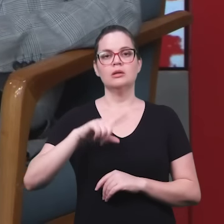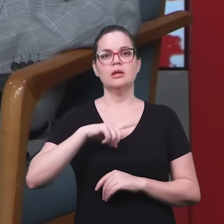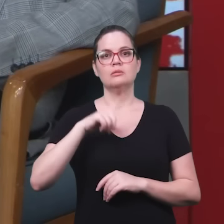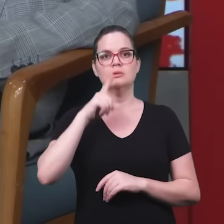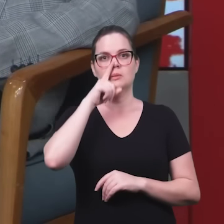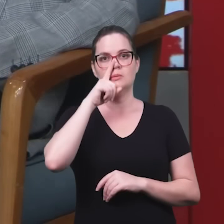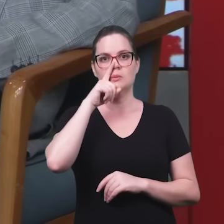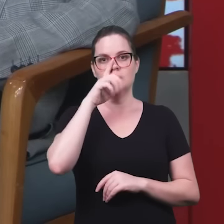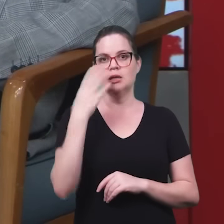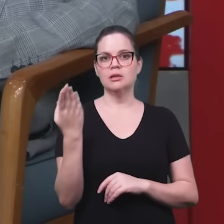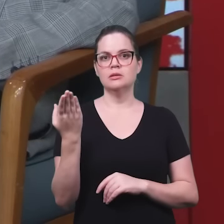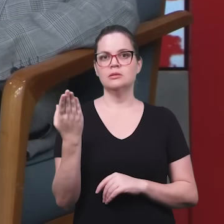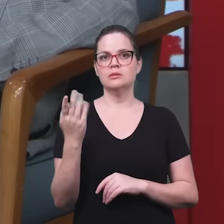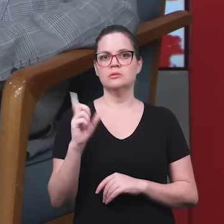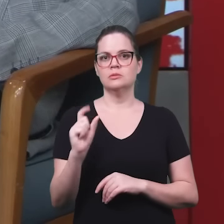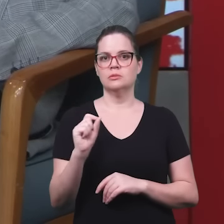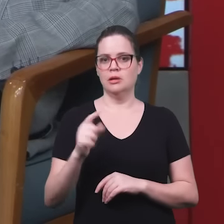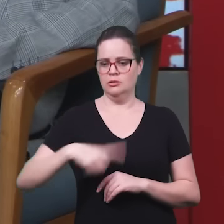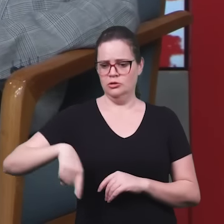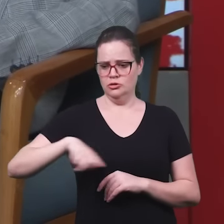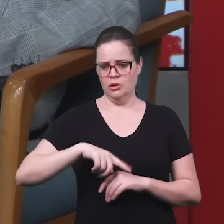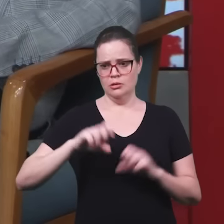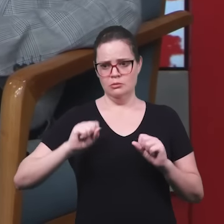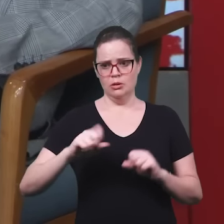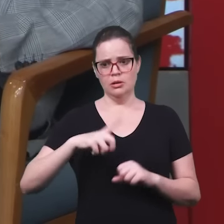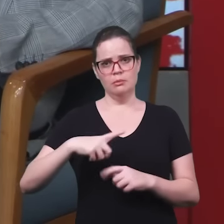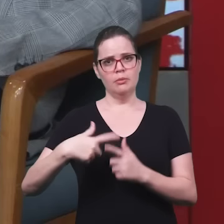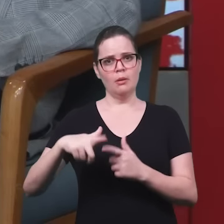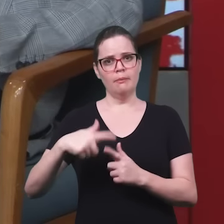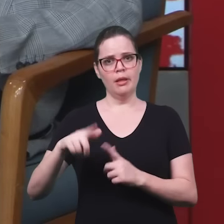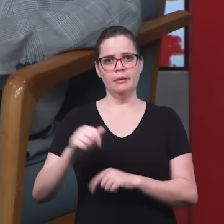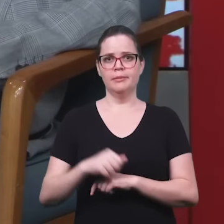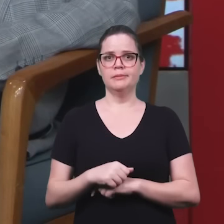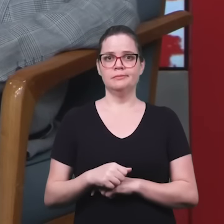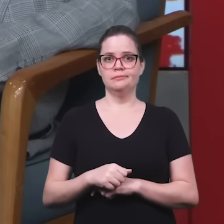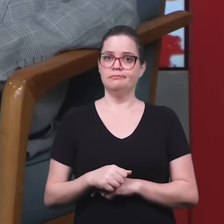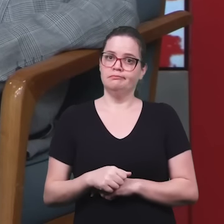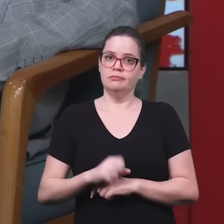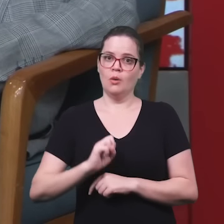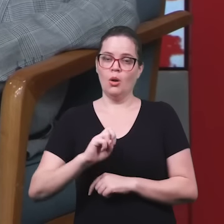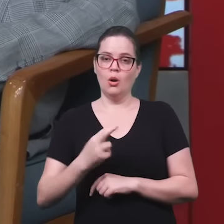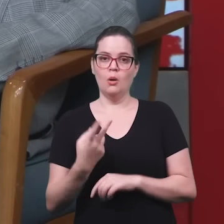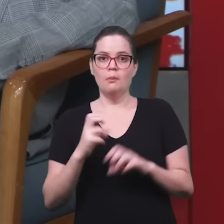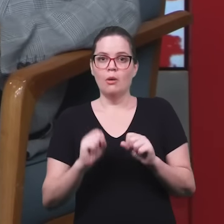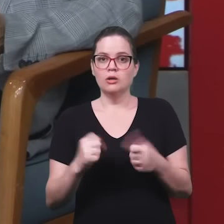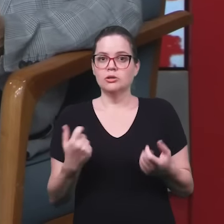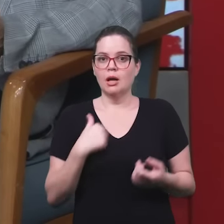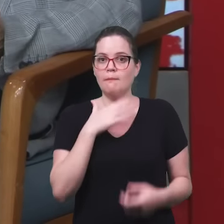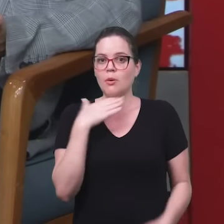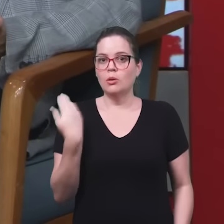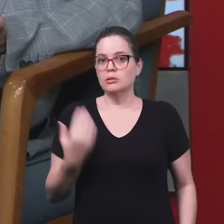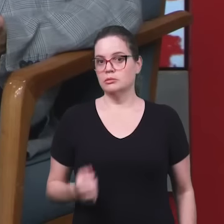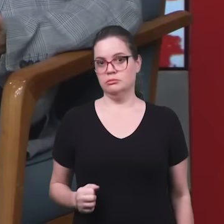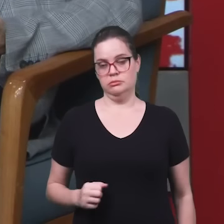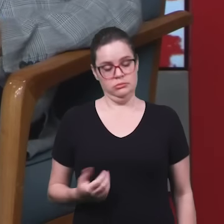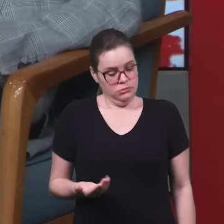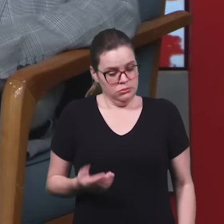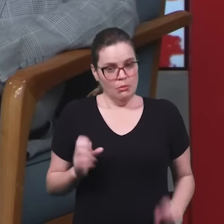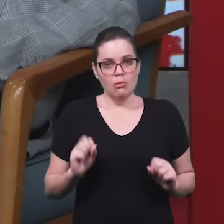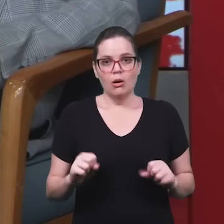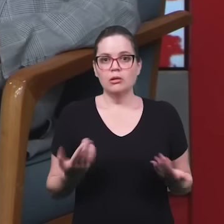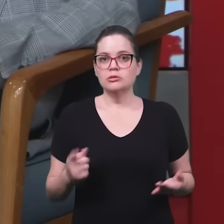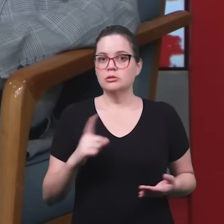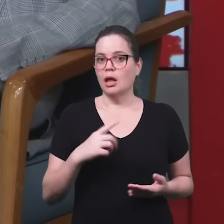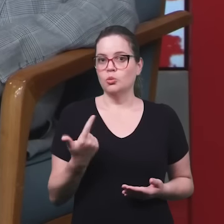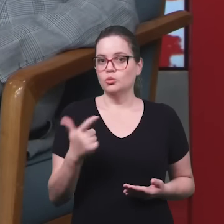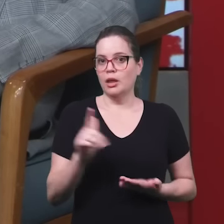de ser um corpo doente e talvez, quem sabe, um corpo morto. Um corpo morto, não